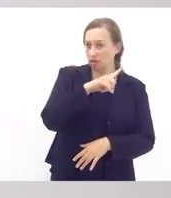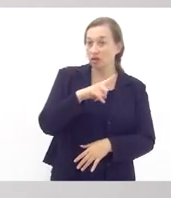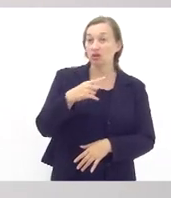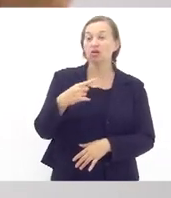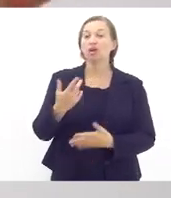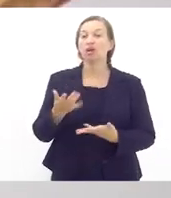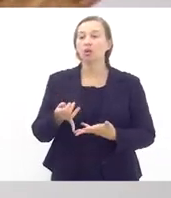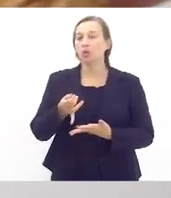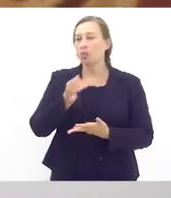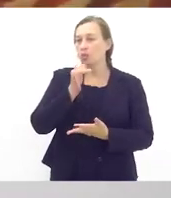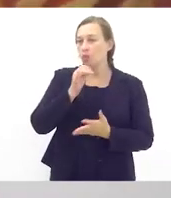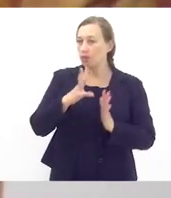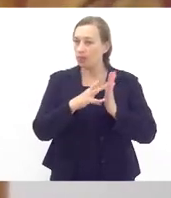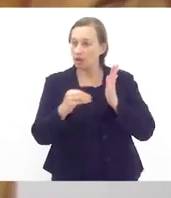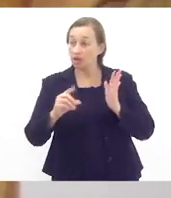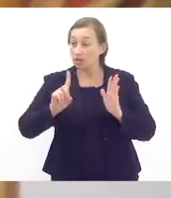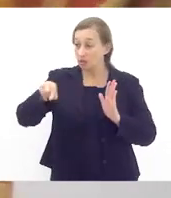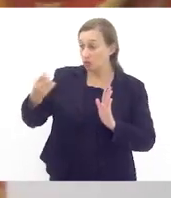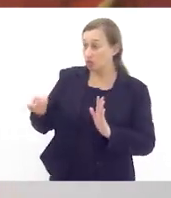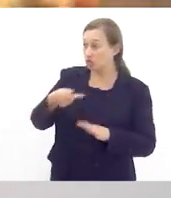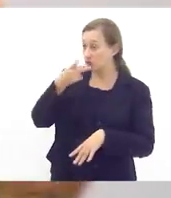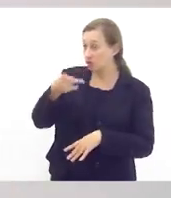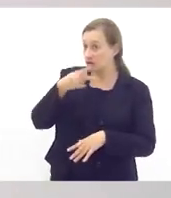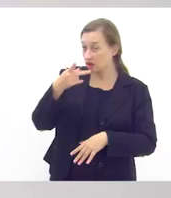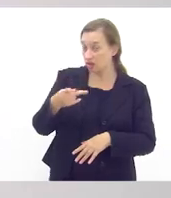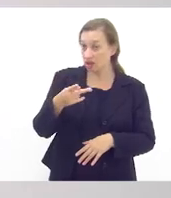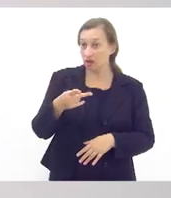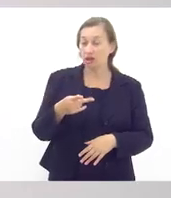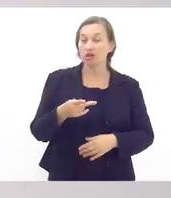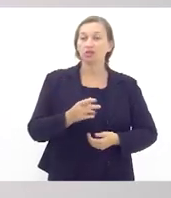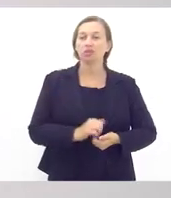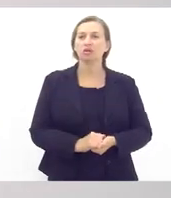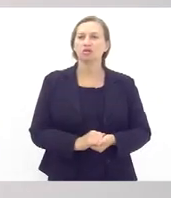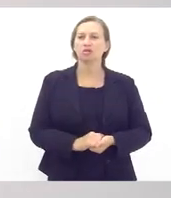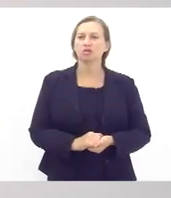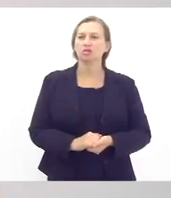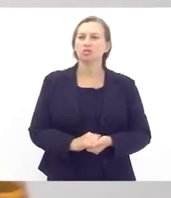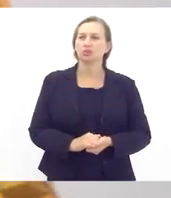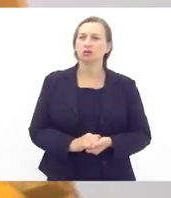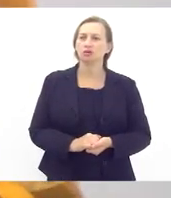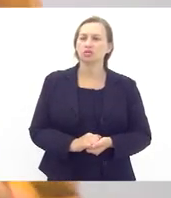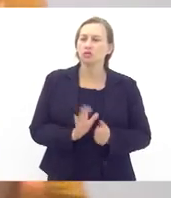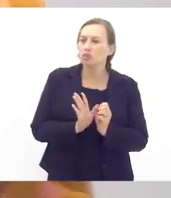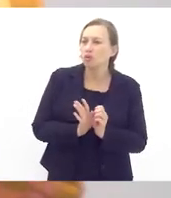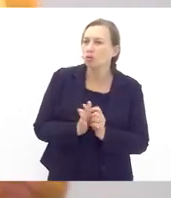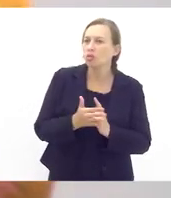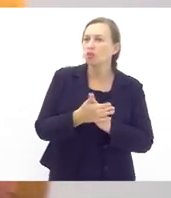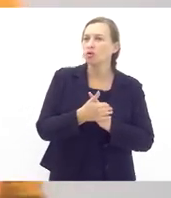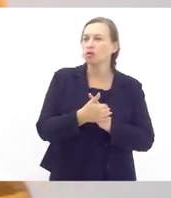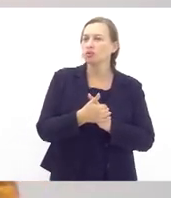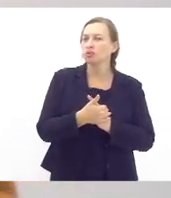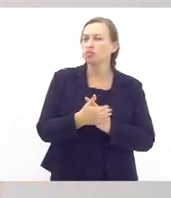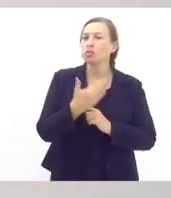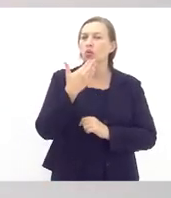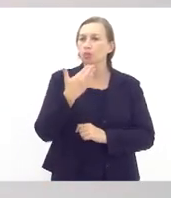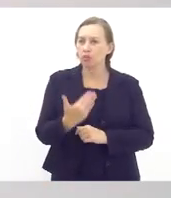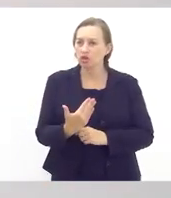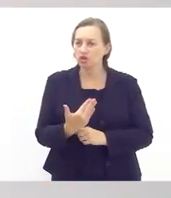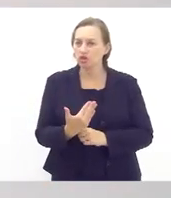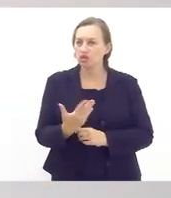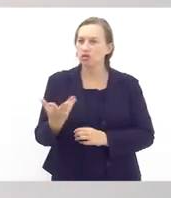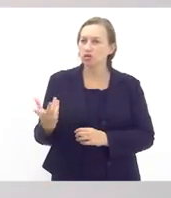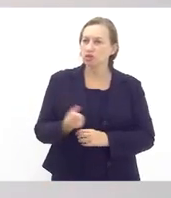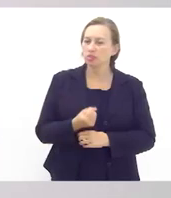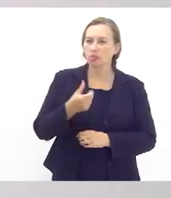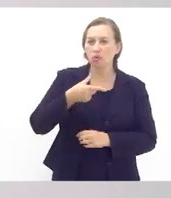exemplo e depois a gente pode falar isso destrinchar isso A exemplo disso é o acolhimento de um pedido que nós